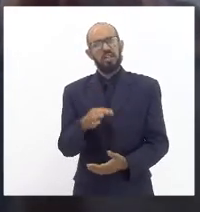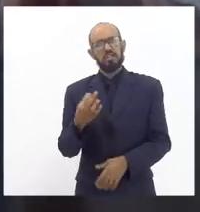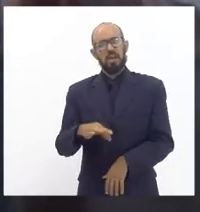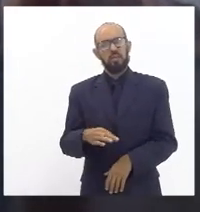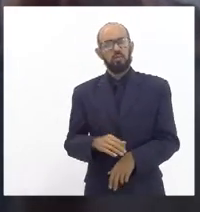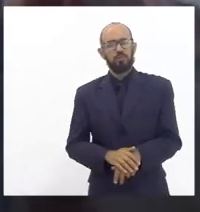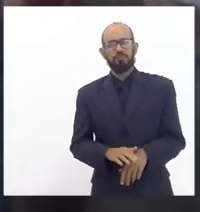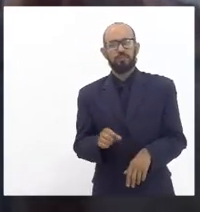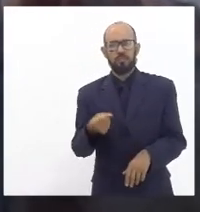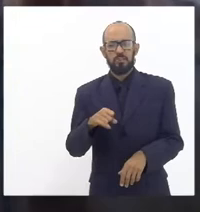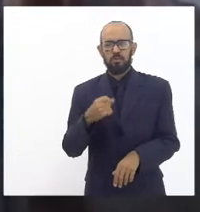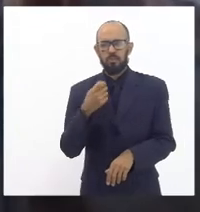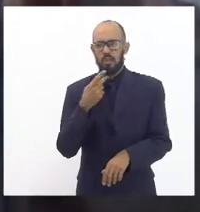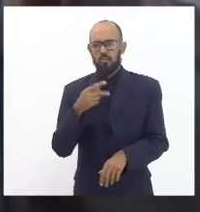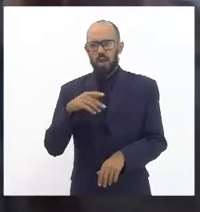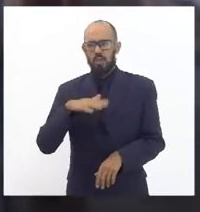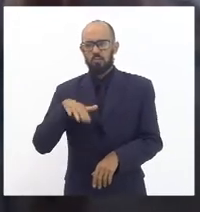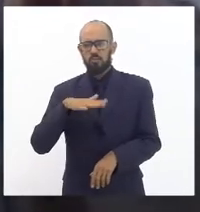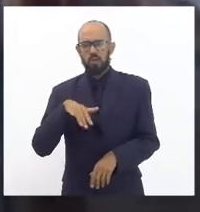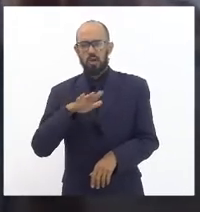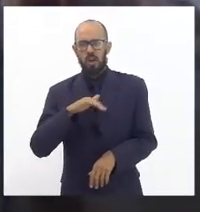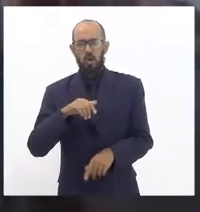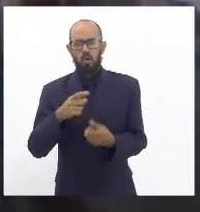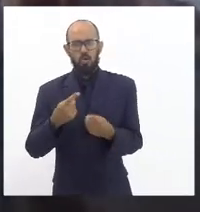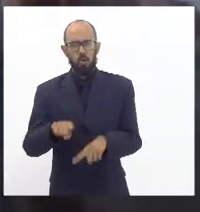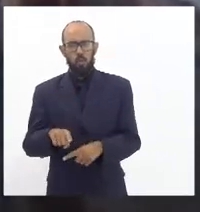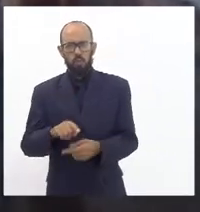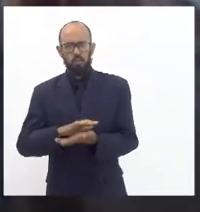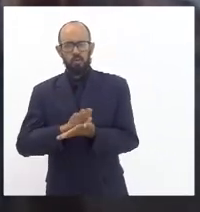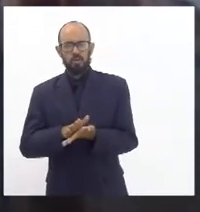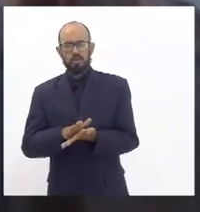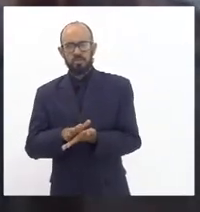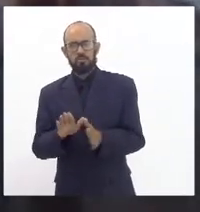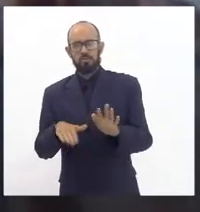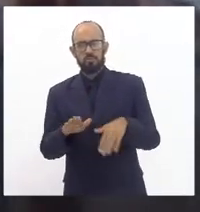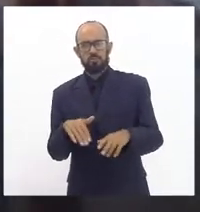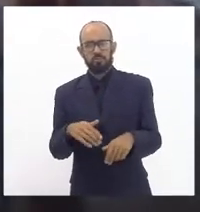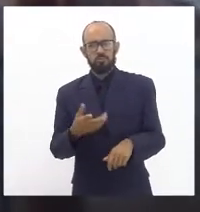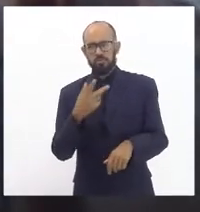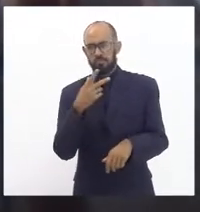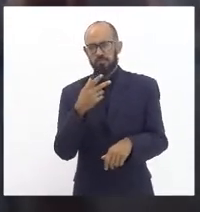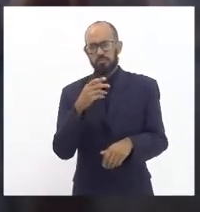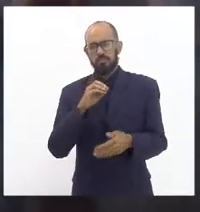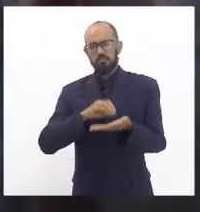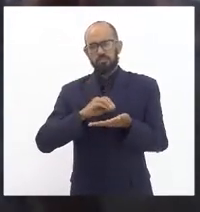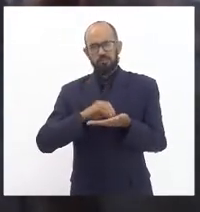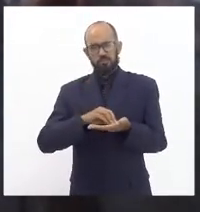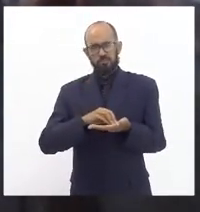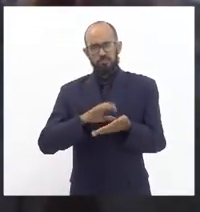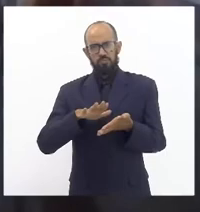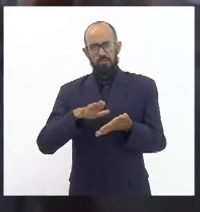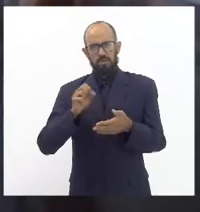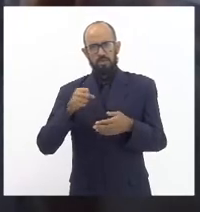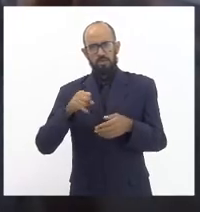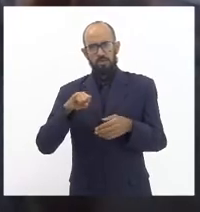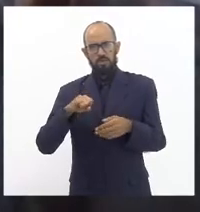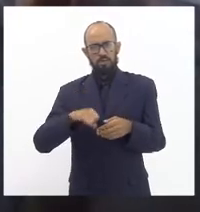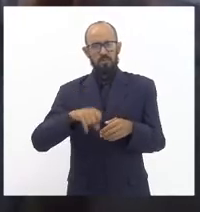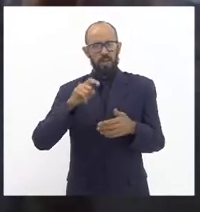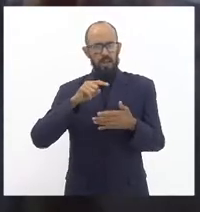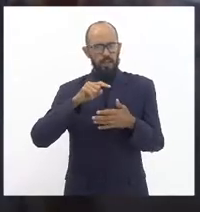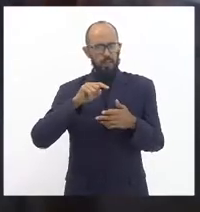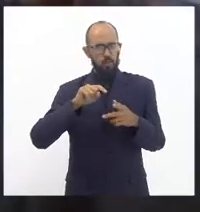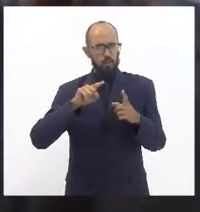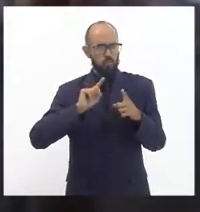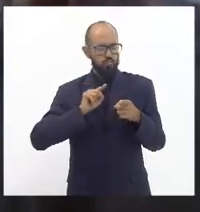só fala no Gene no geral combater o racismo muitas vezes é ineficiente quando você vai quanto por quanto